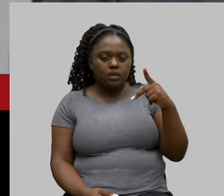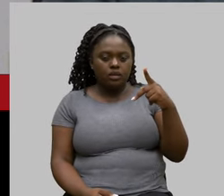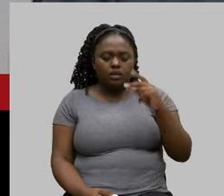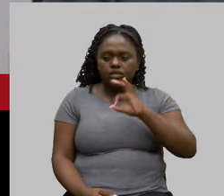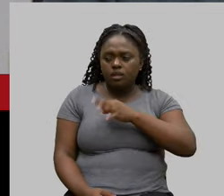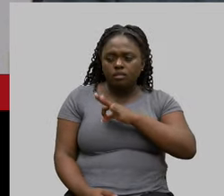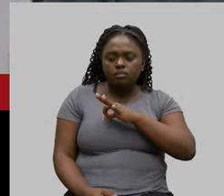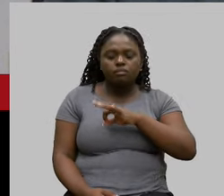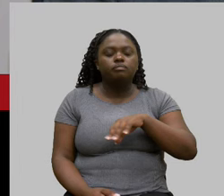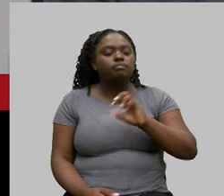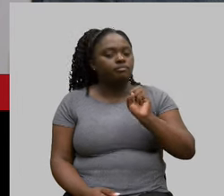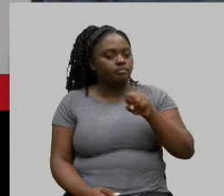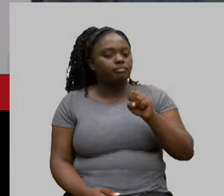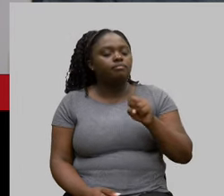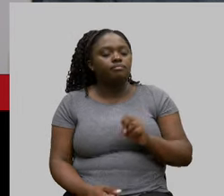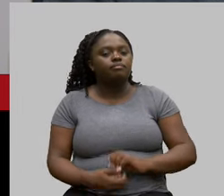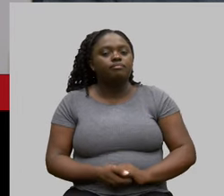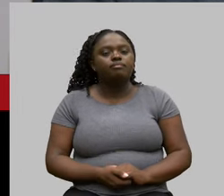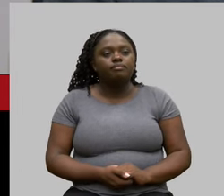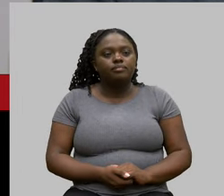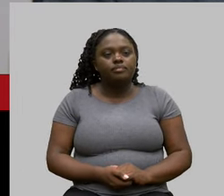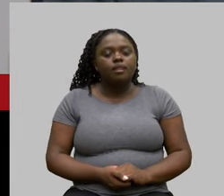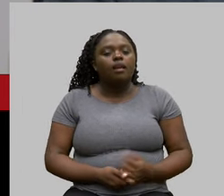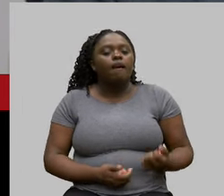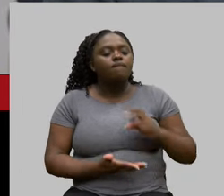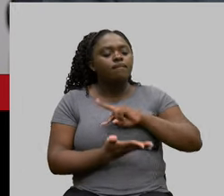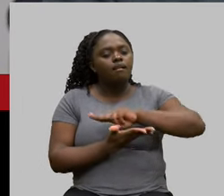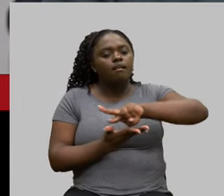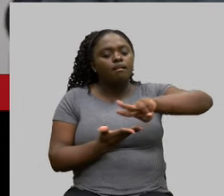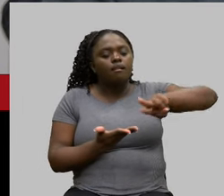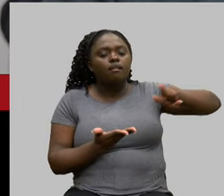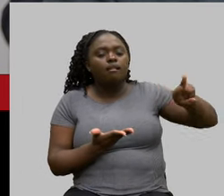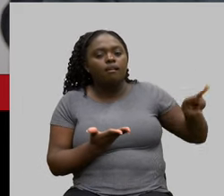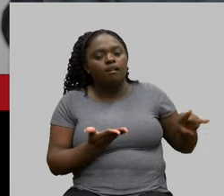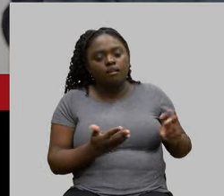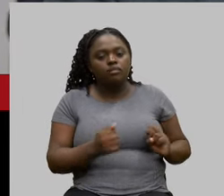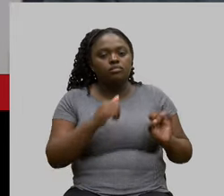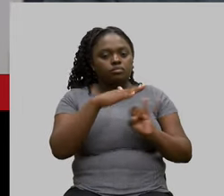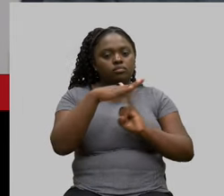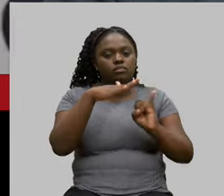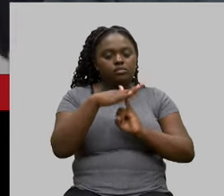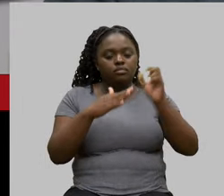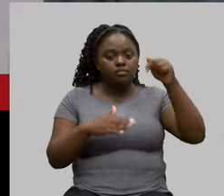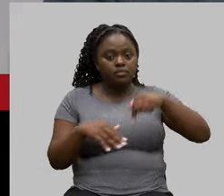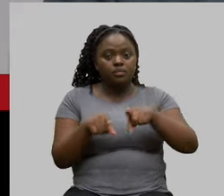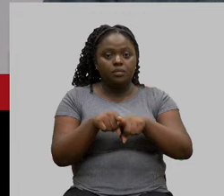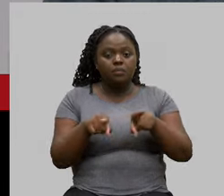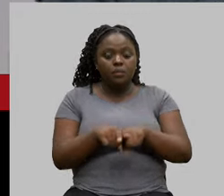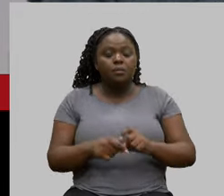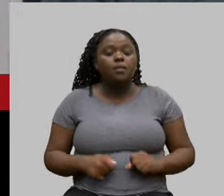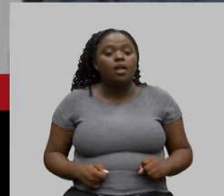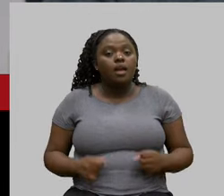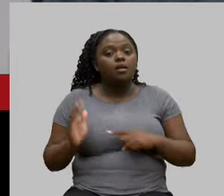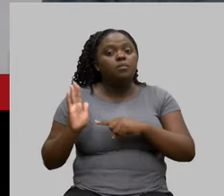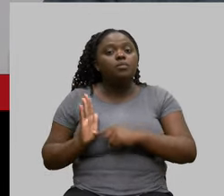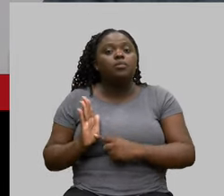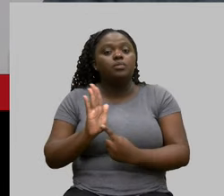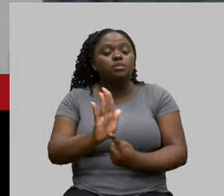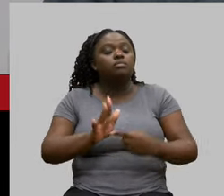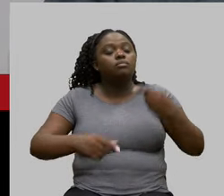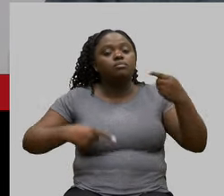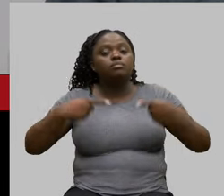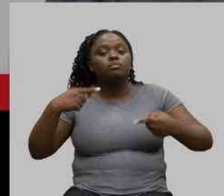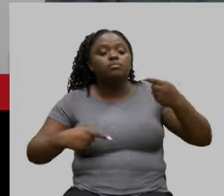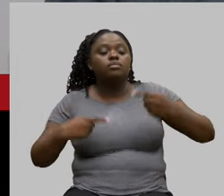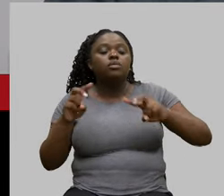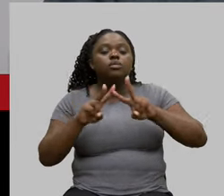isso né pelo e outras entid para promover esse debate sobre